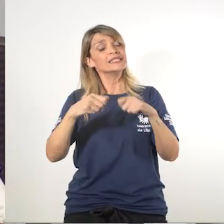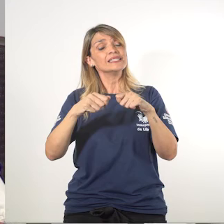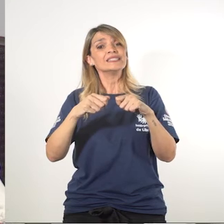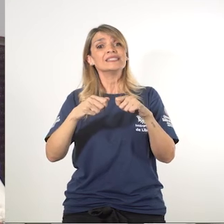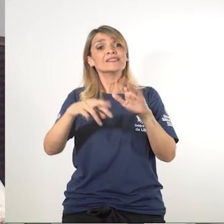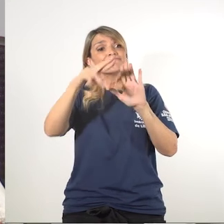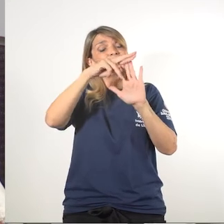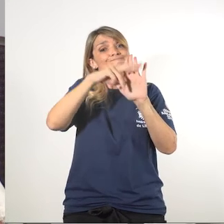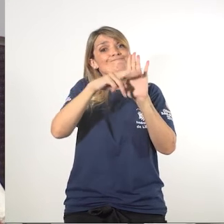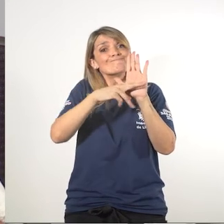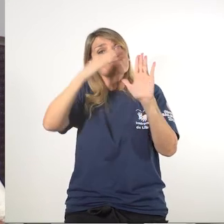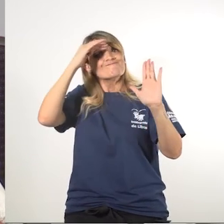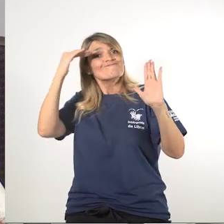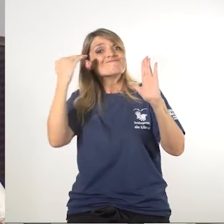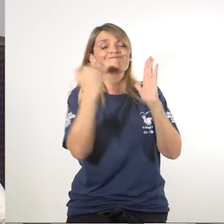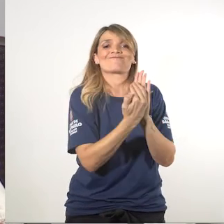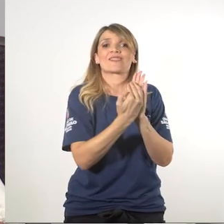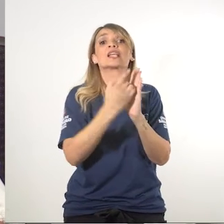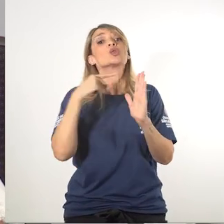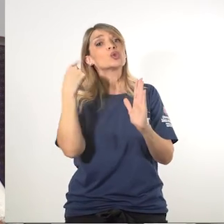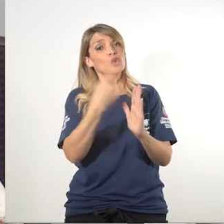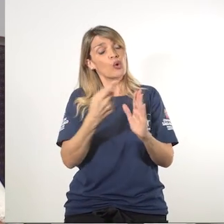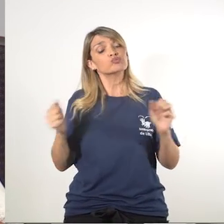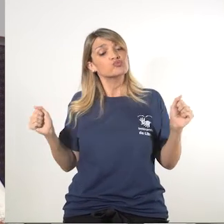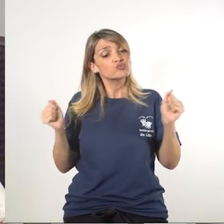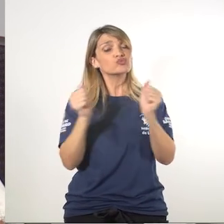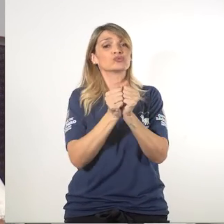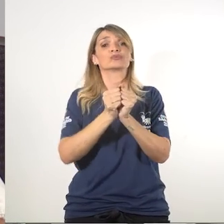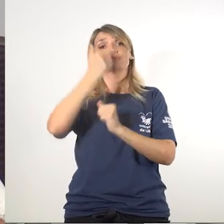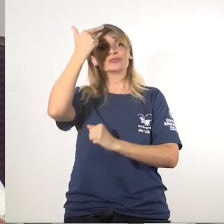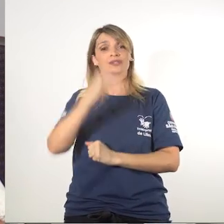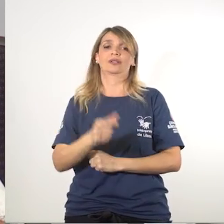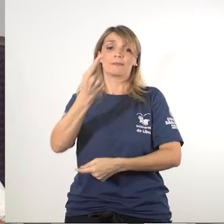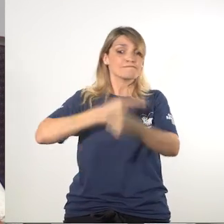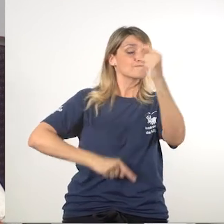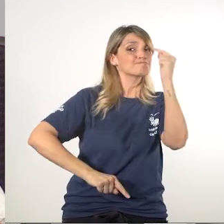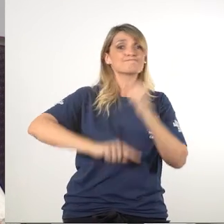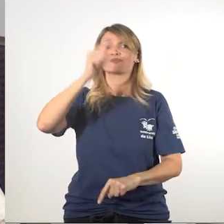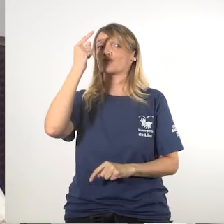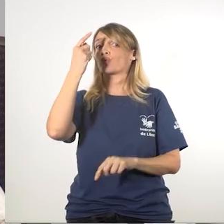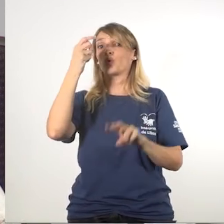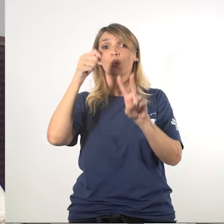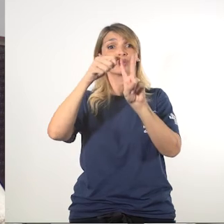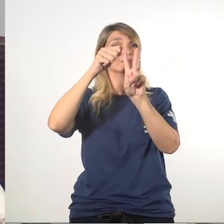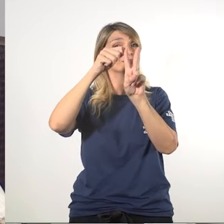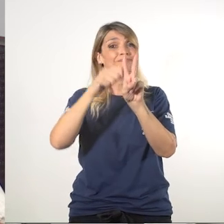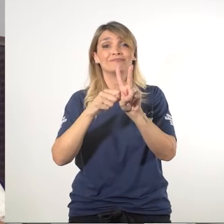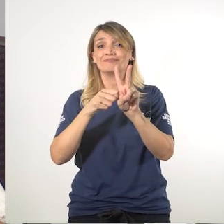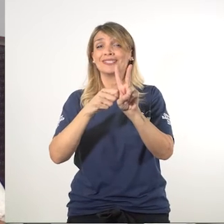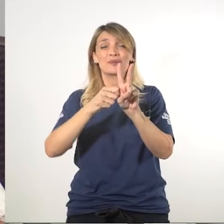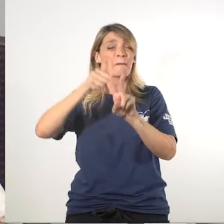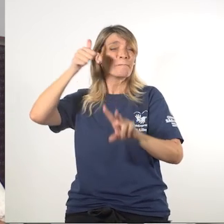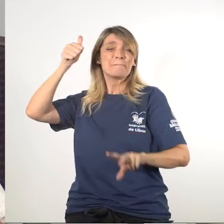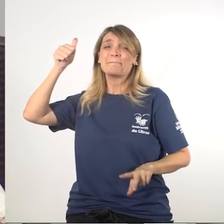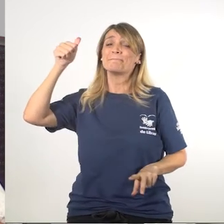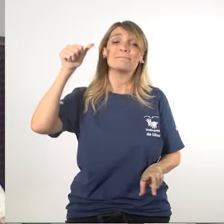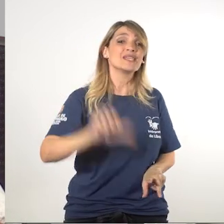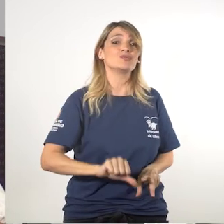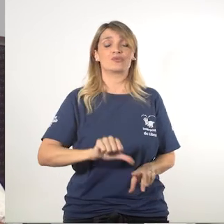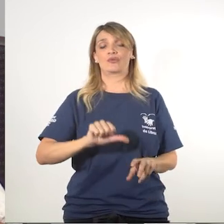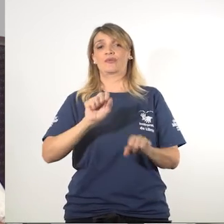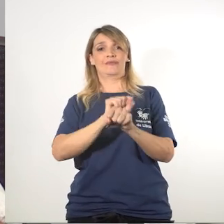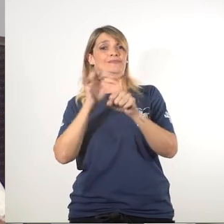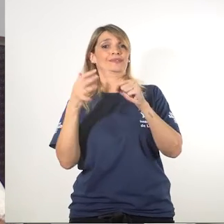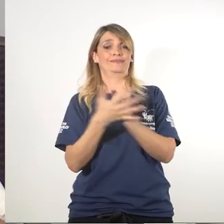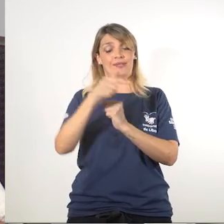que vai fazer com que a gente consiga, de alguma maneira, atravessar esses 2 meses, que são seguramente os 2 piores meses da pandemia